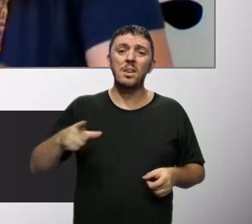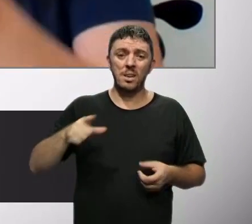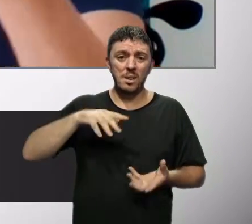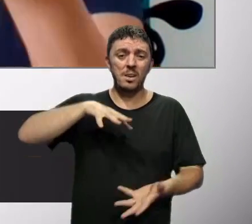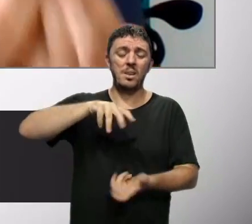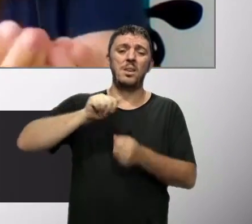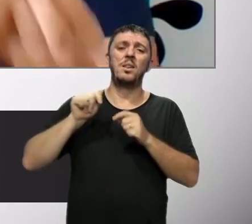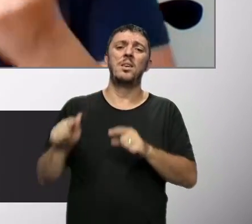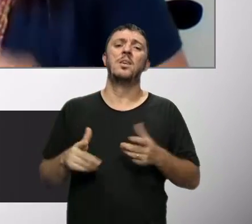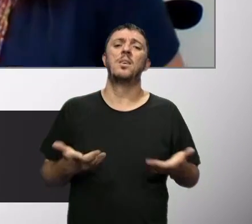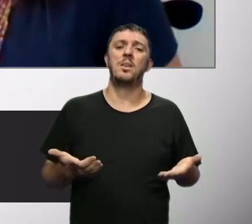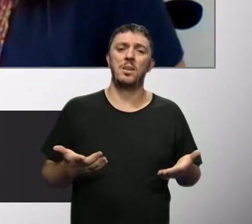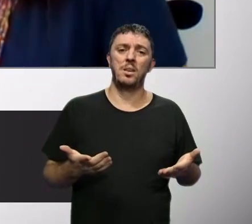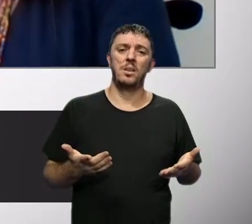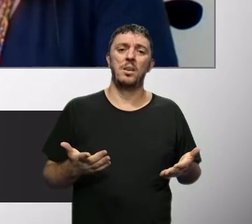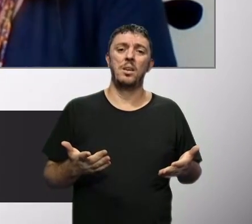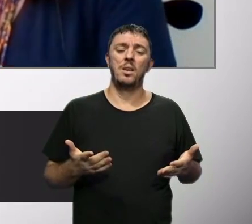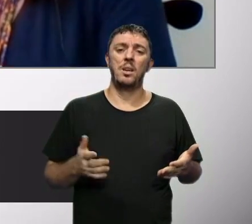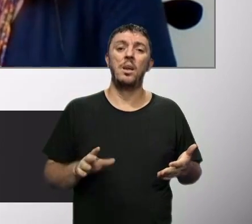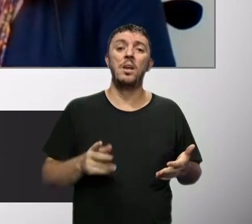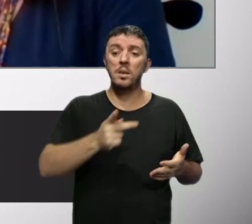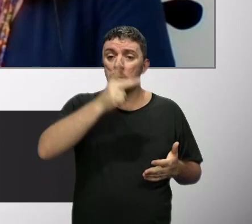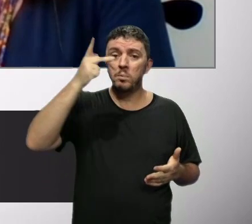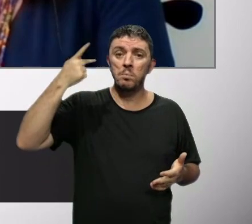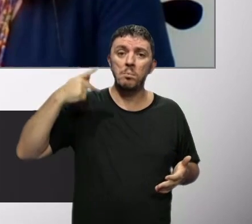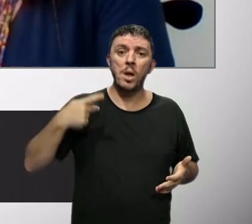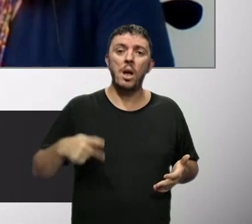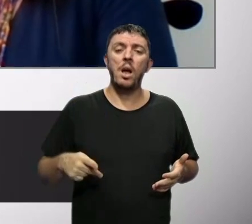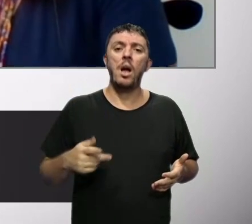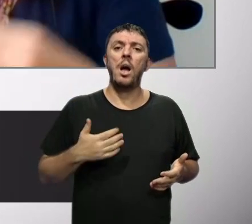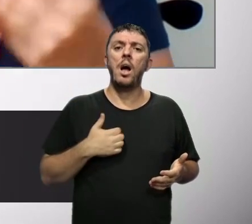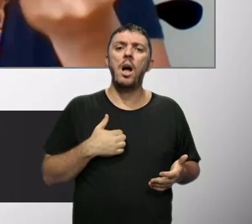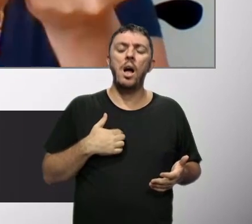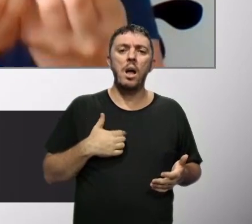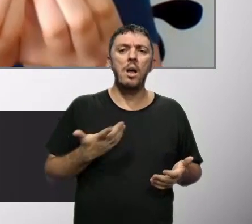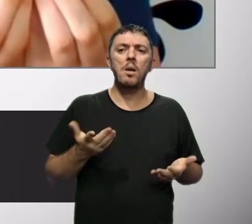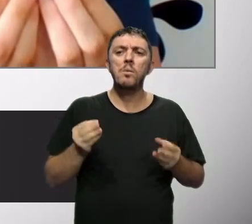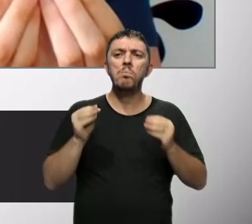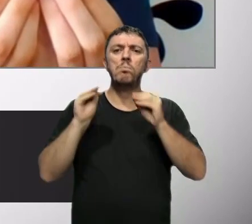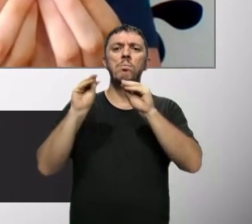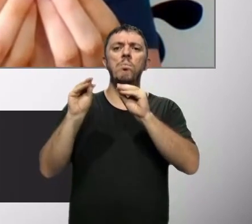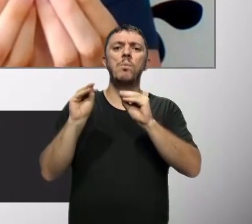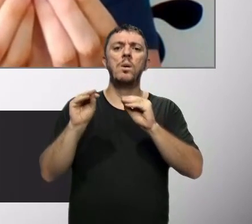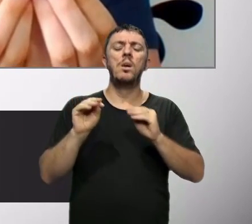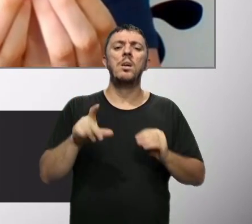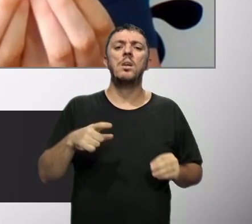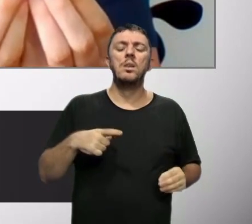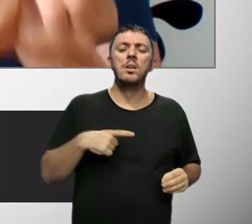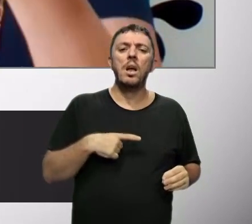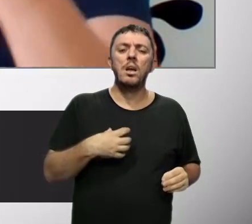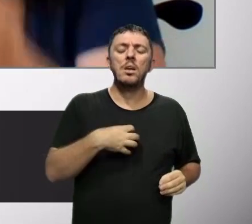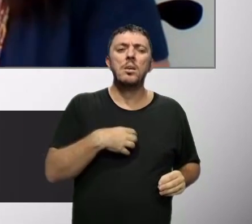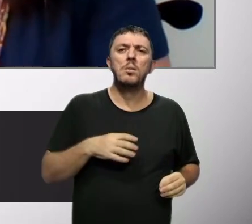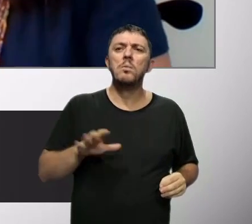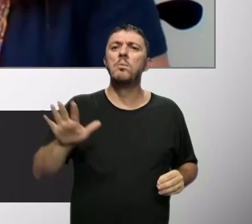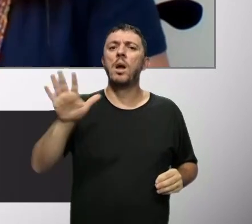humano, sistematizou isso e colocou ele ali numa forma mais abstrata, mas a gente aprende muito